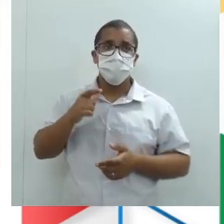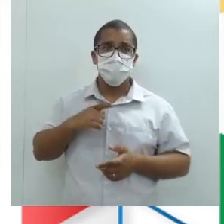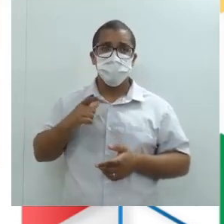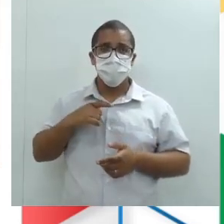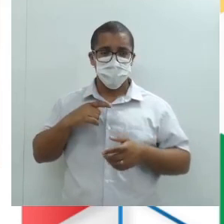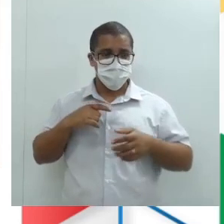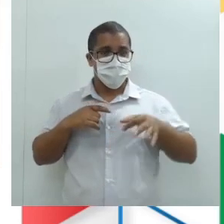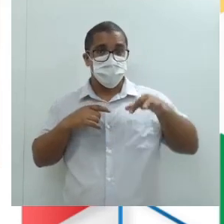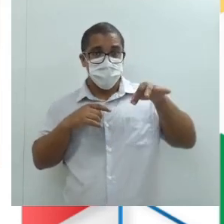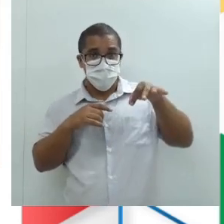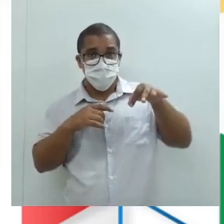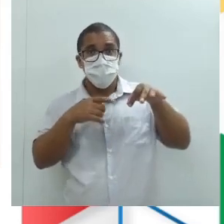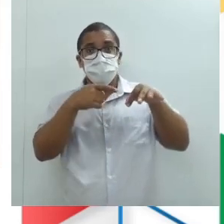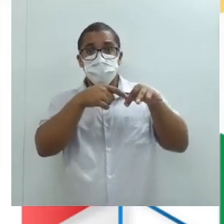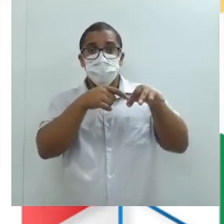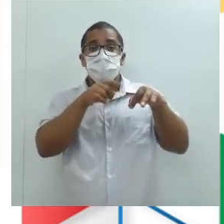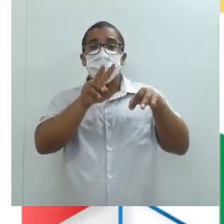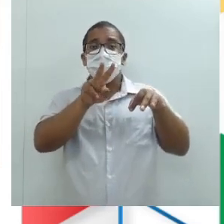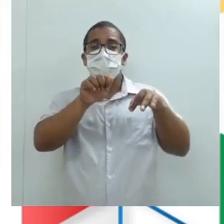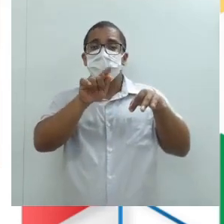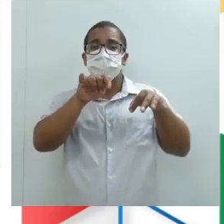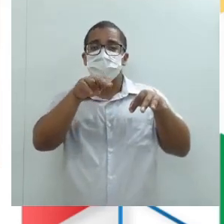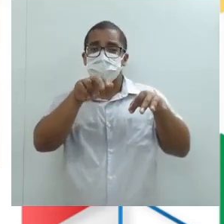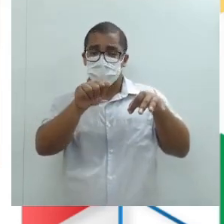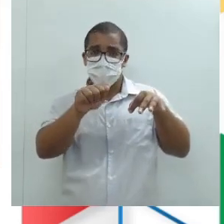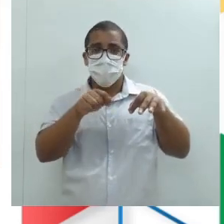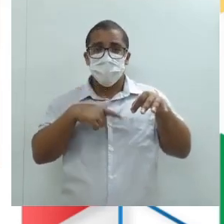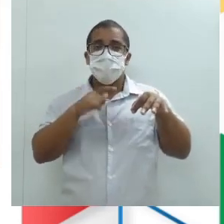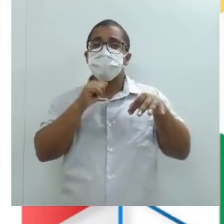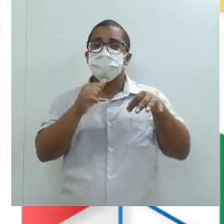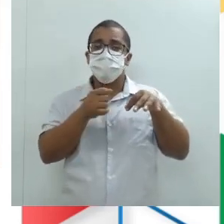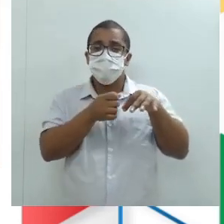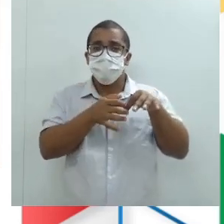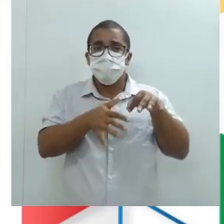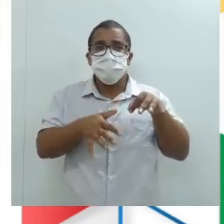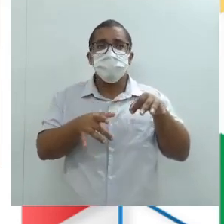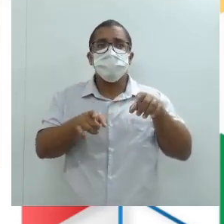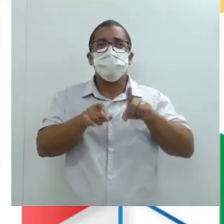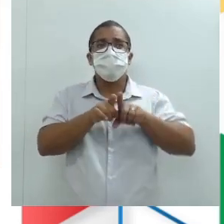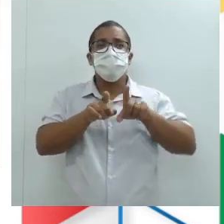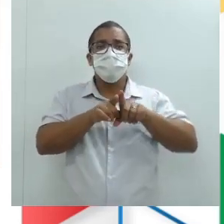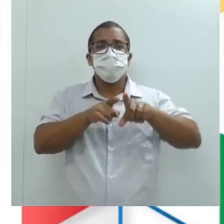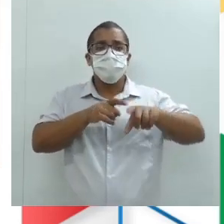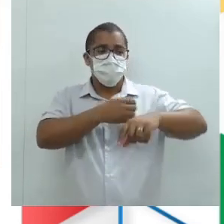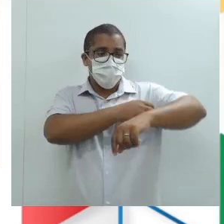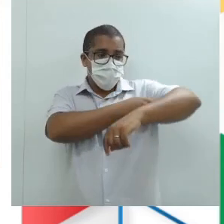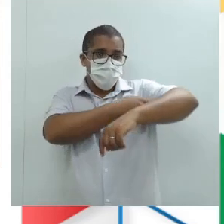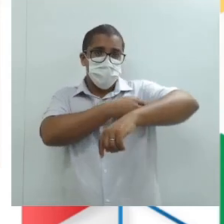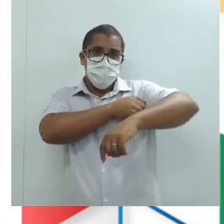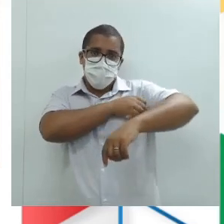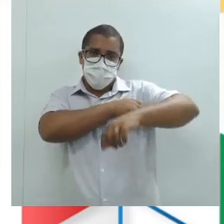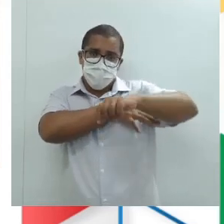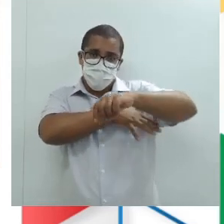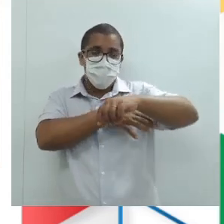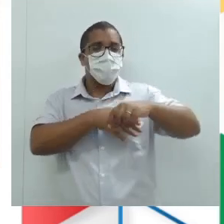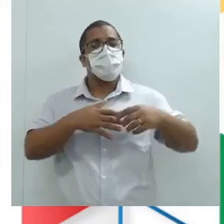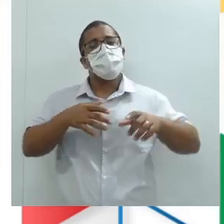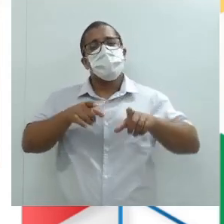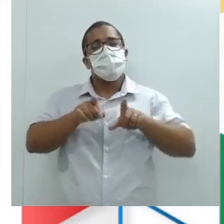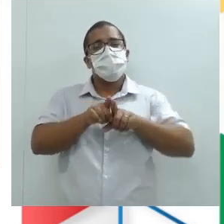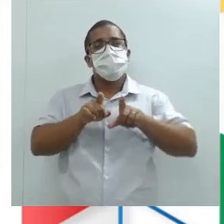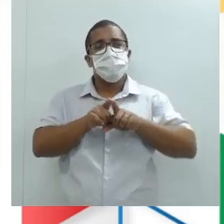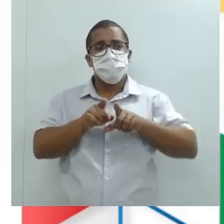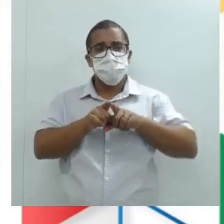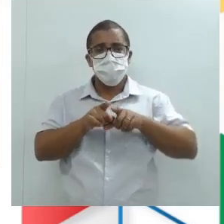vagina, que tem a primeira menstruação, né? As axilas têm presença de pelos nas axilas e ao redor dos